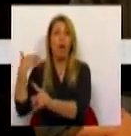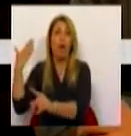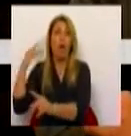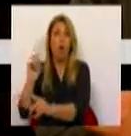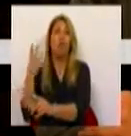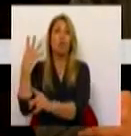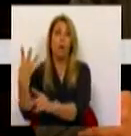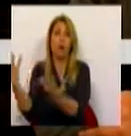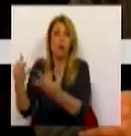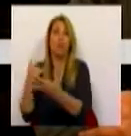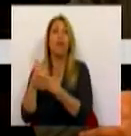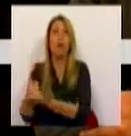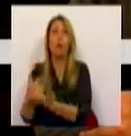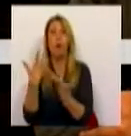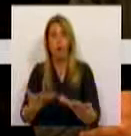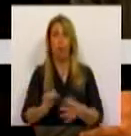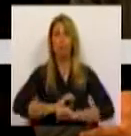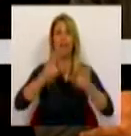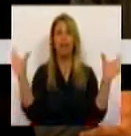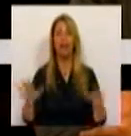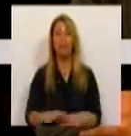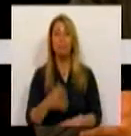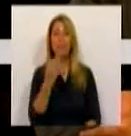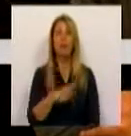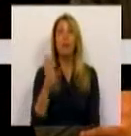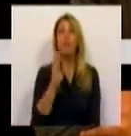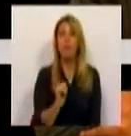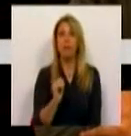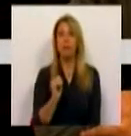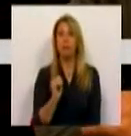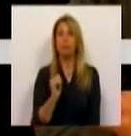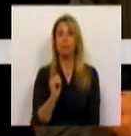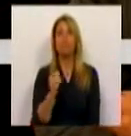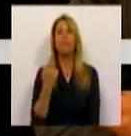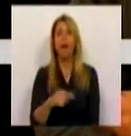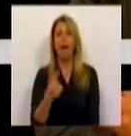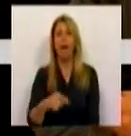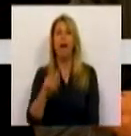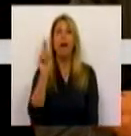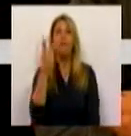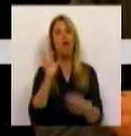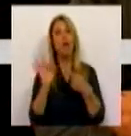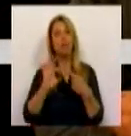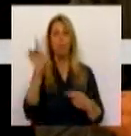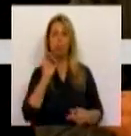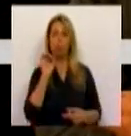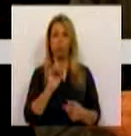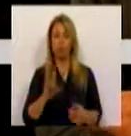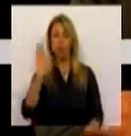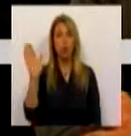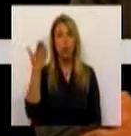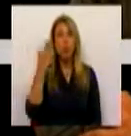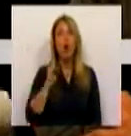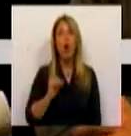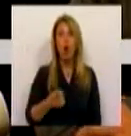durante 4 anos, ficou claro. Para o Partido Socialista há 2 aspectos que são importantes. O primeiro é